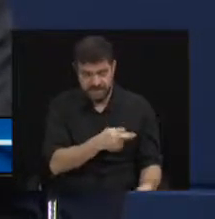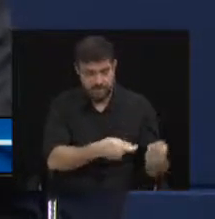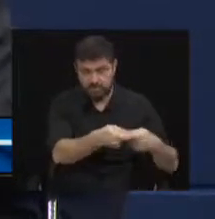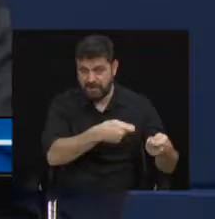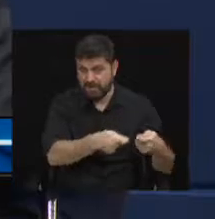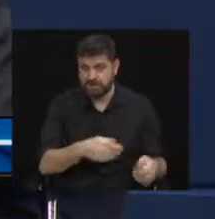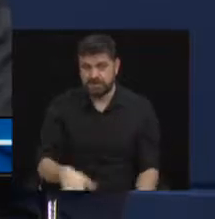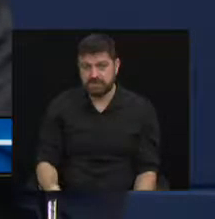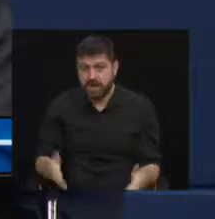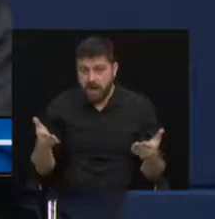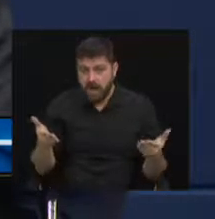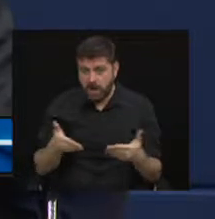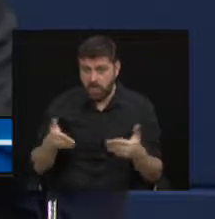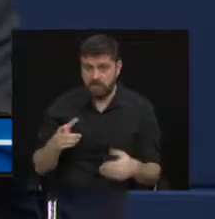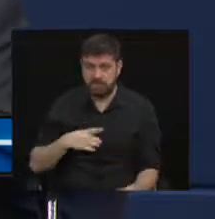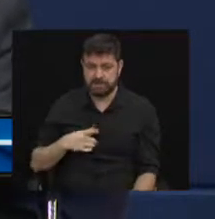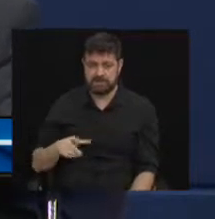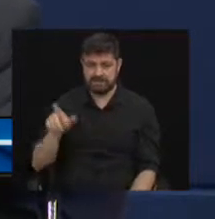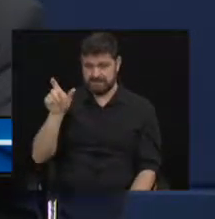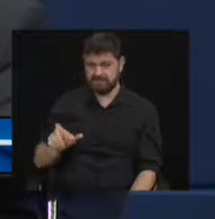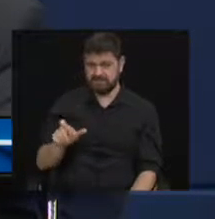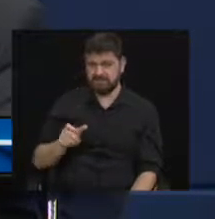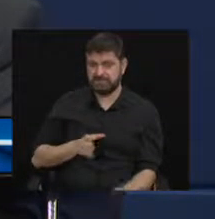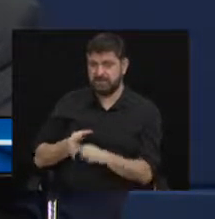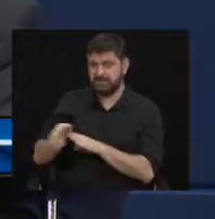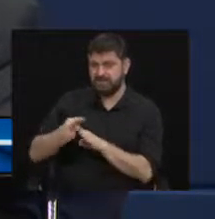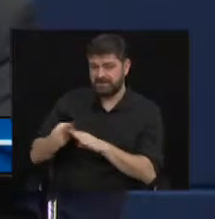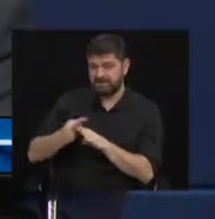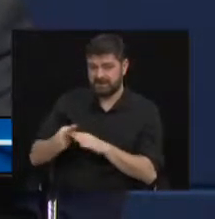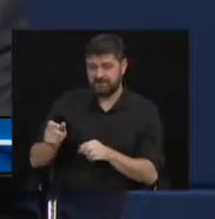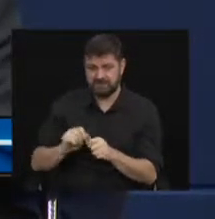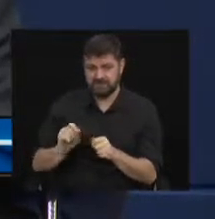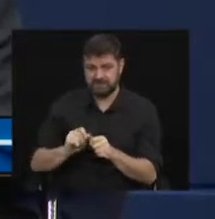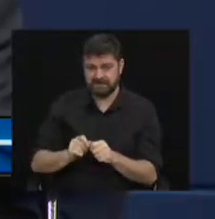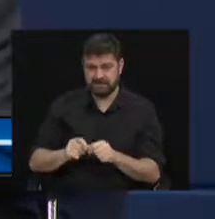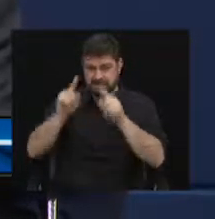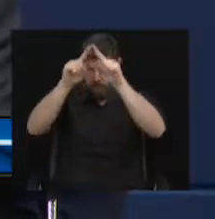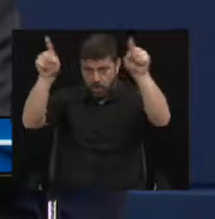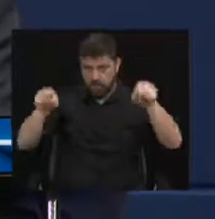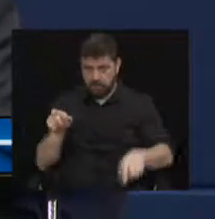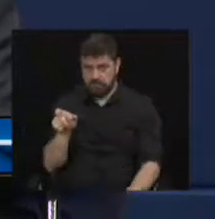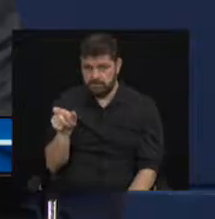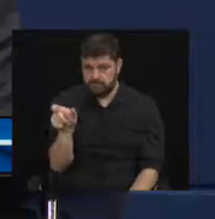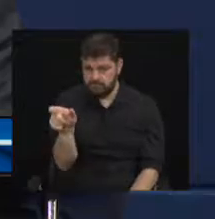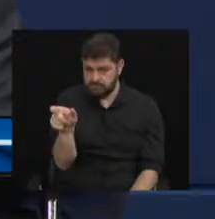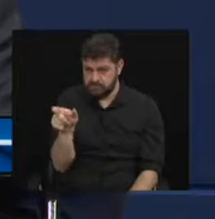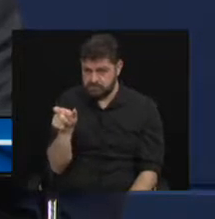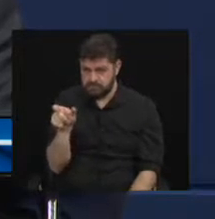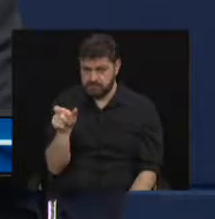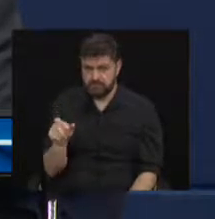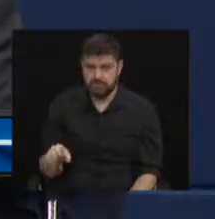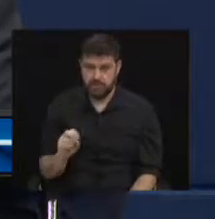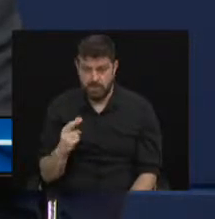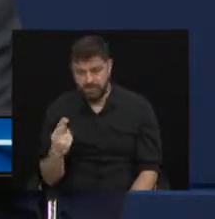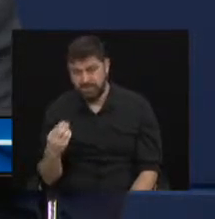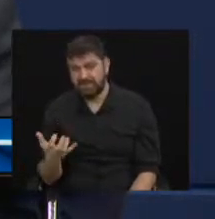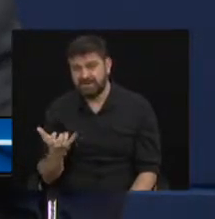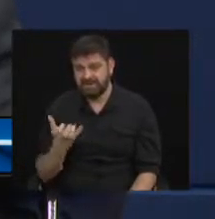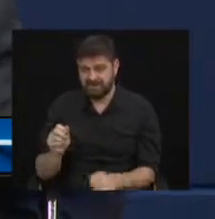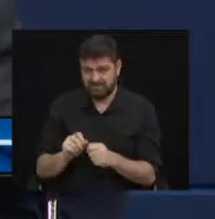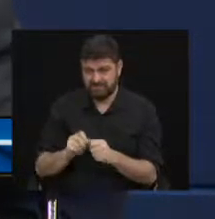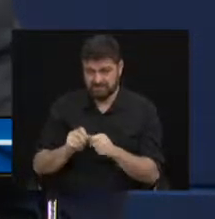causar esse tipo de obstrução aos clientes, não clientes que querem ter acesso direto aos caixas. Portanto,